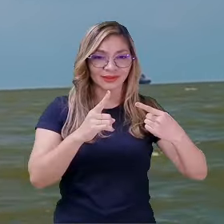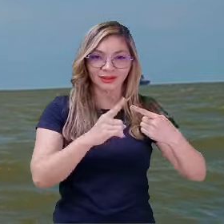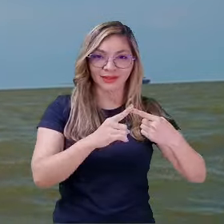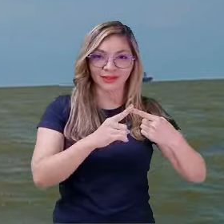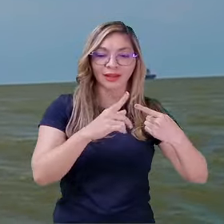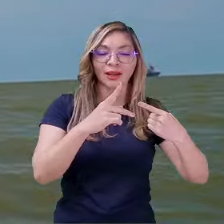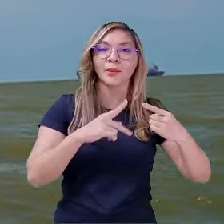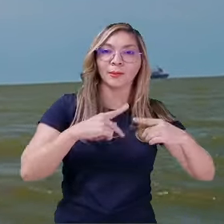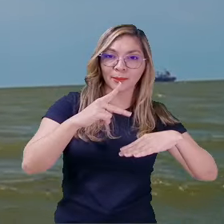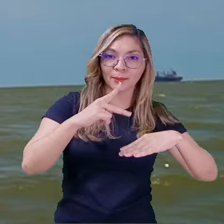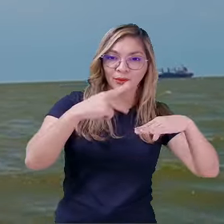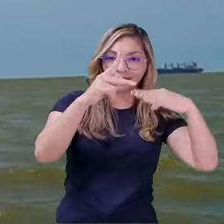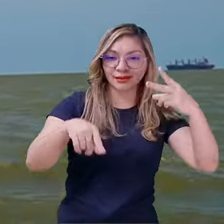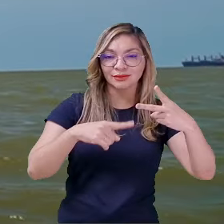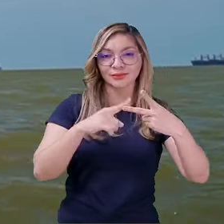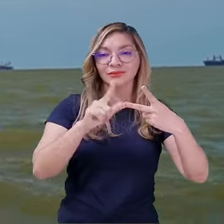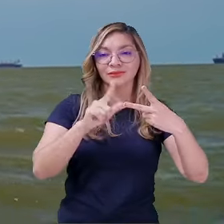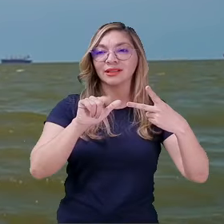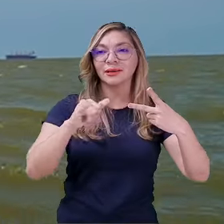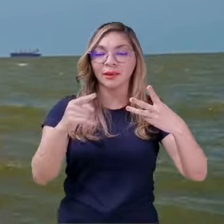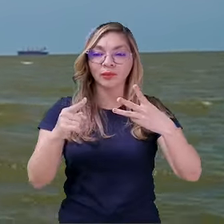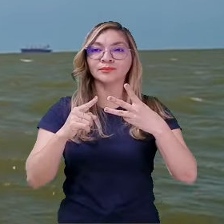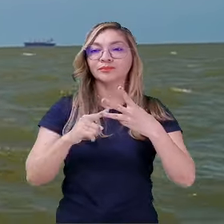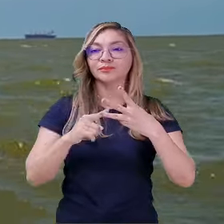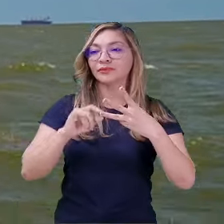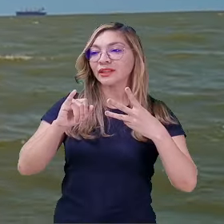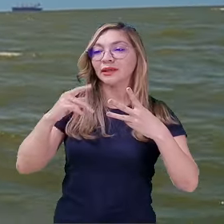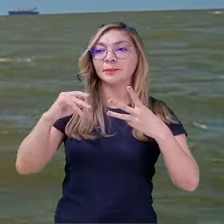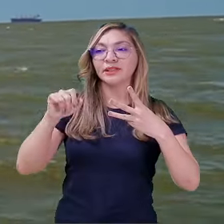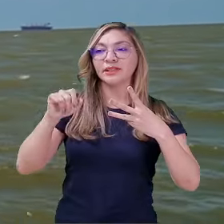Ipixuna Miranda. É a Justiça do Estado do Amapá